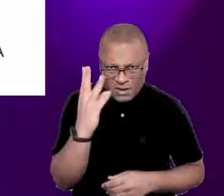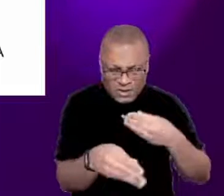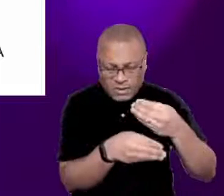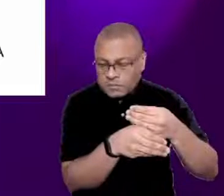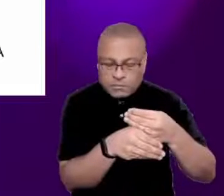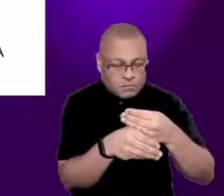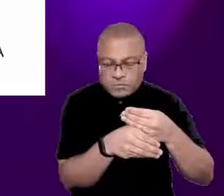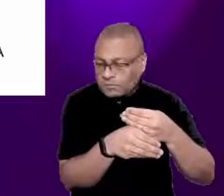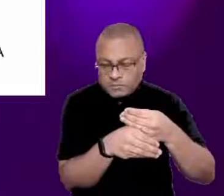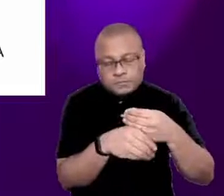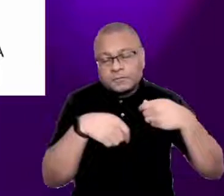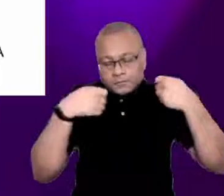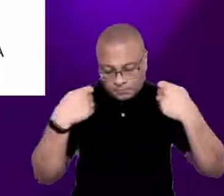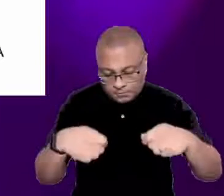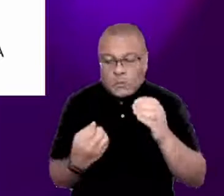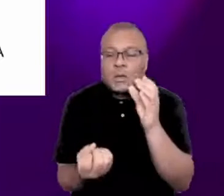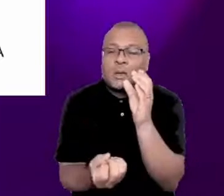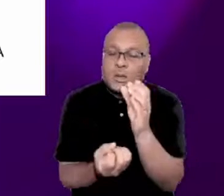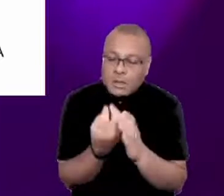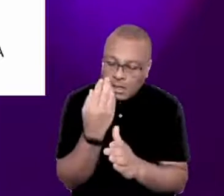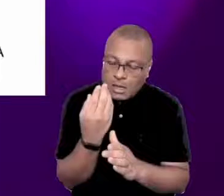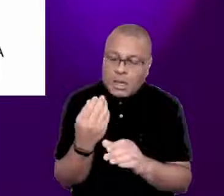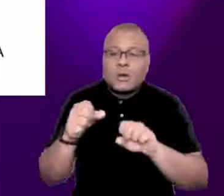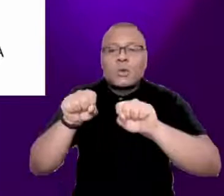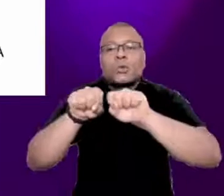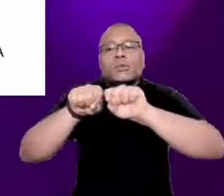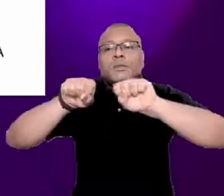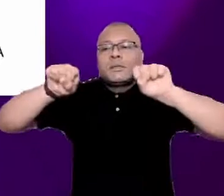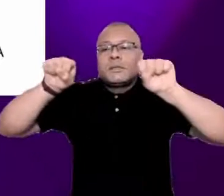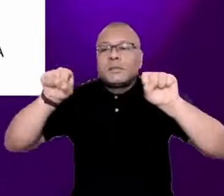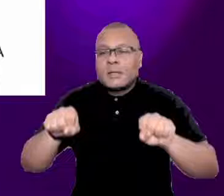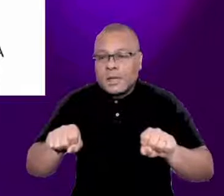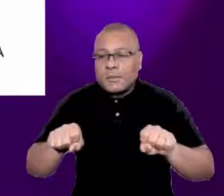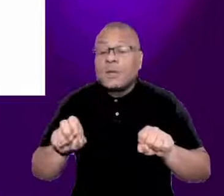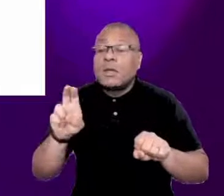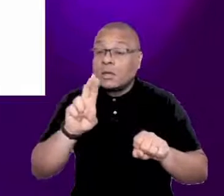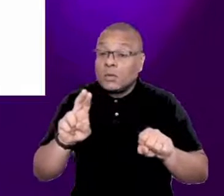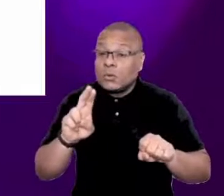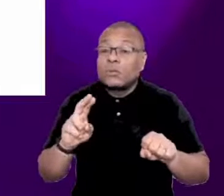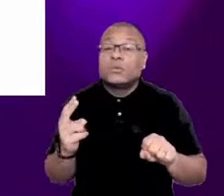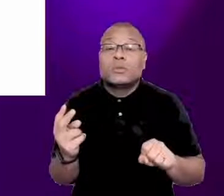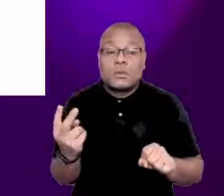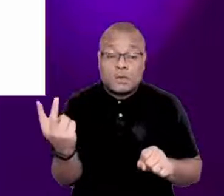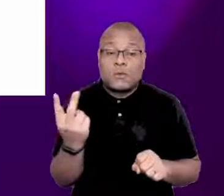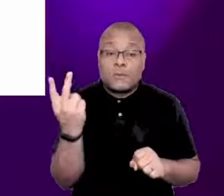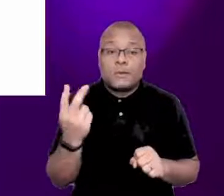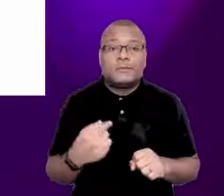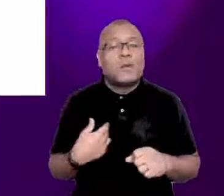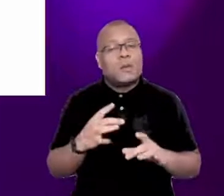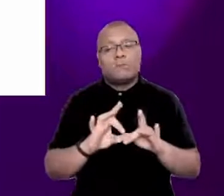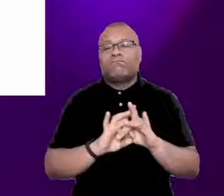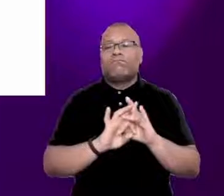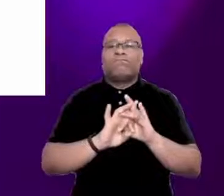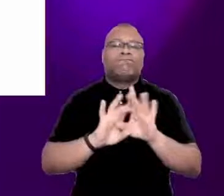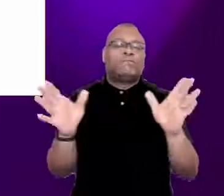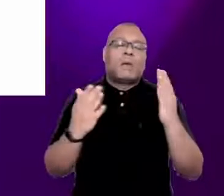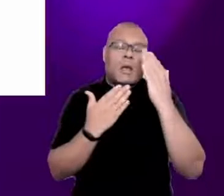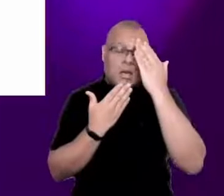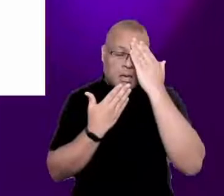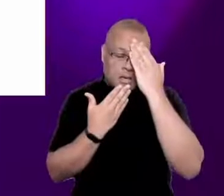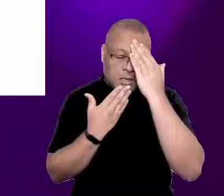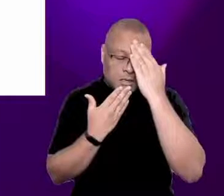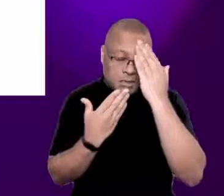A gente precisa construir o sistema que é baseado em valor. Eu fico à disposição, agradeço